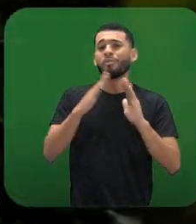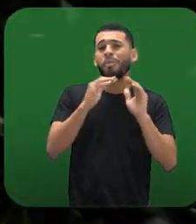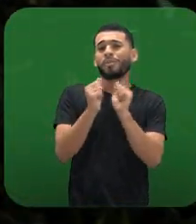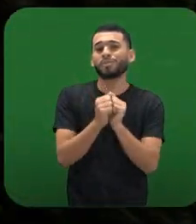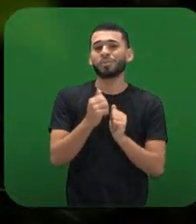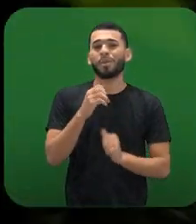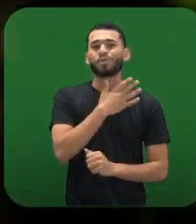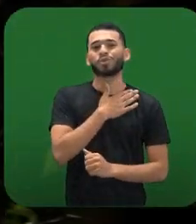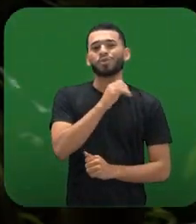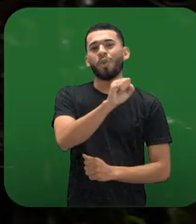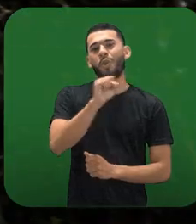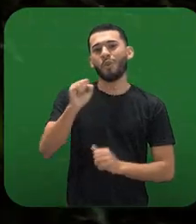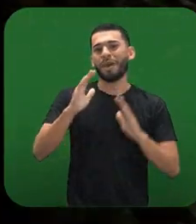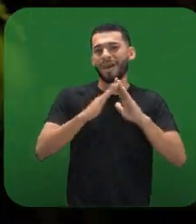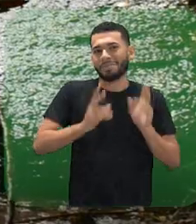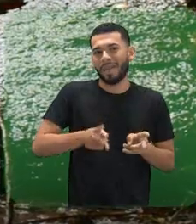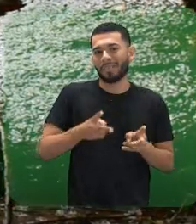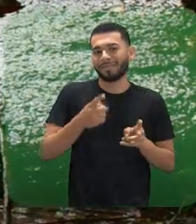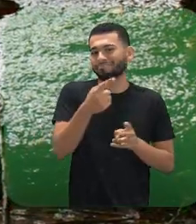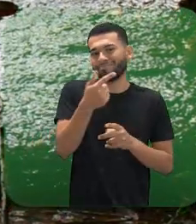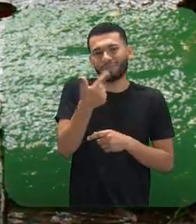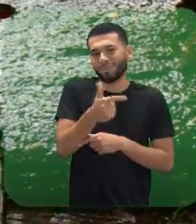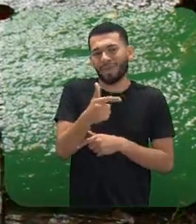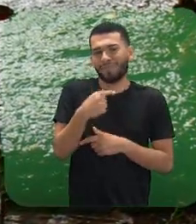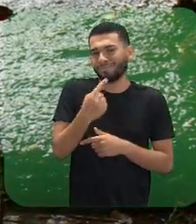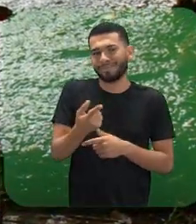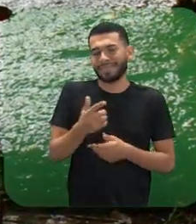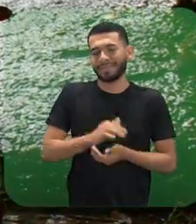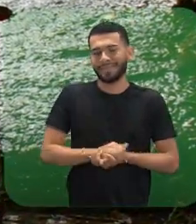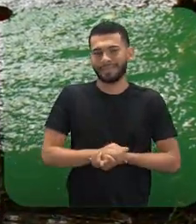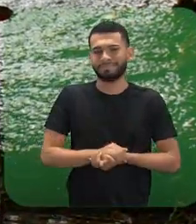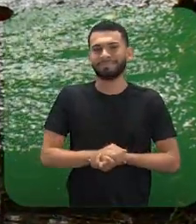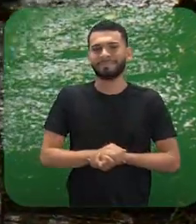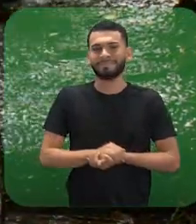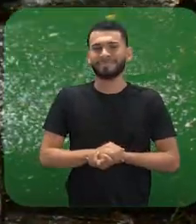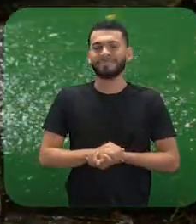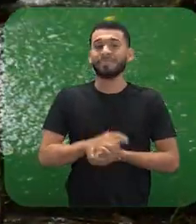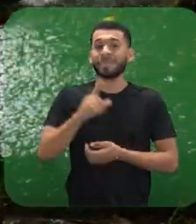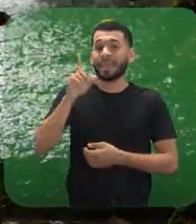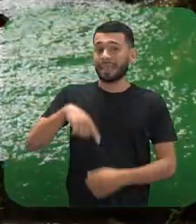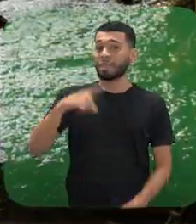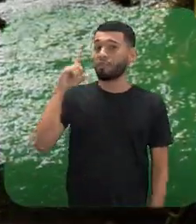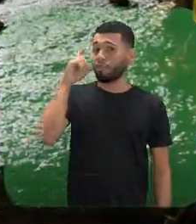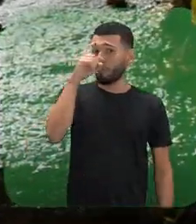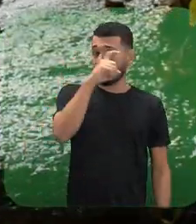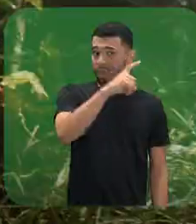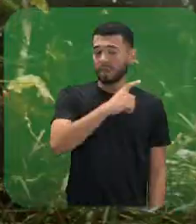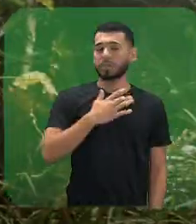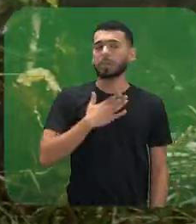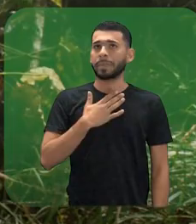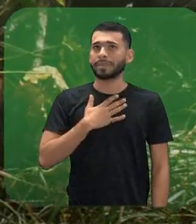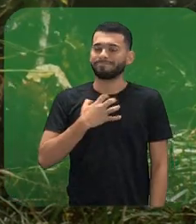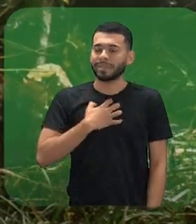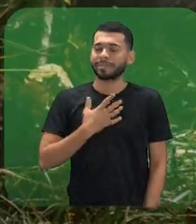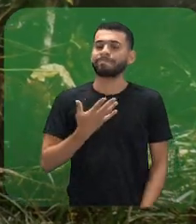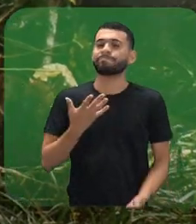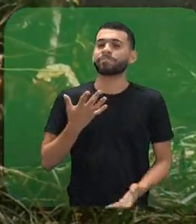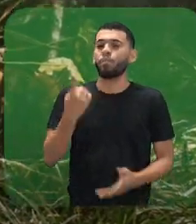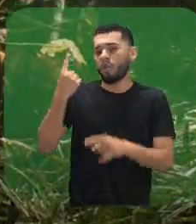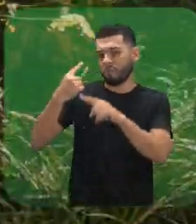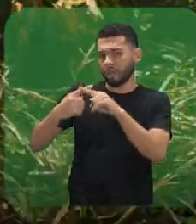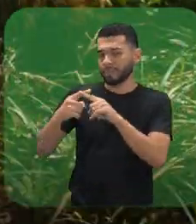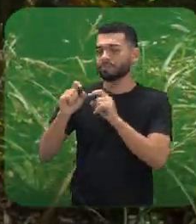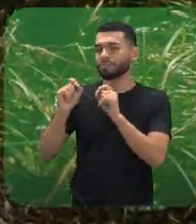do meu sogro e lá não tem como. Tu tá entendendo? Ficou difícil para mim assim. Aí, uma vez eu